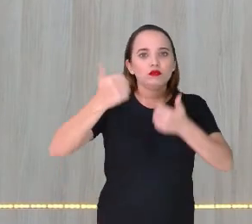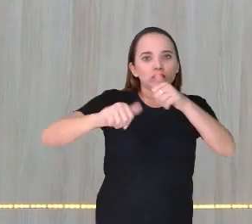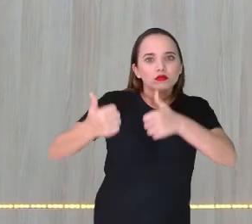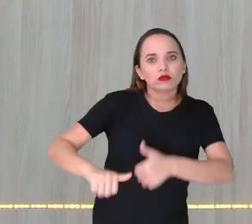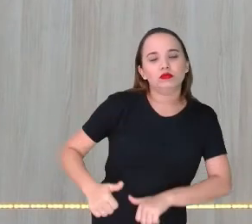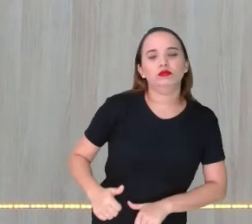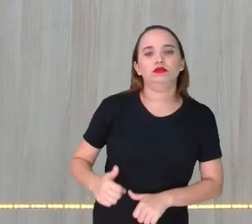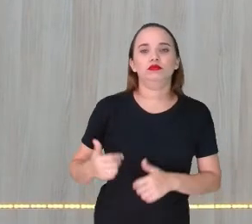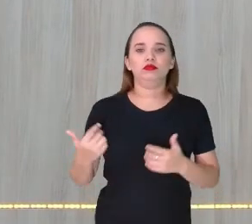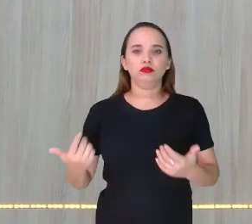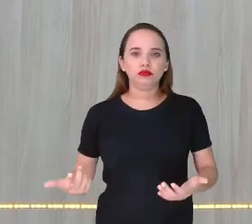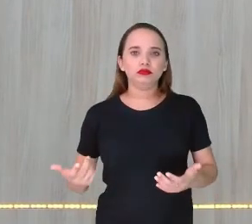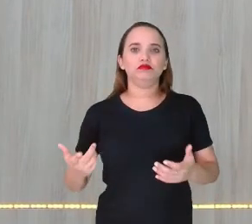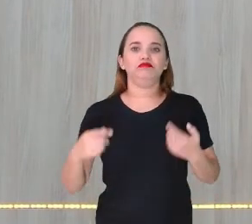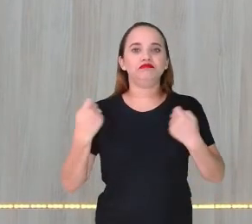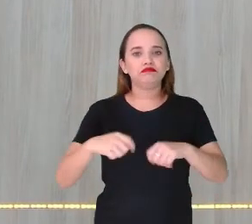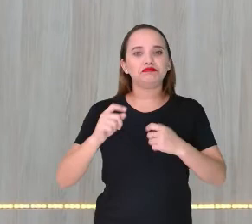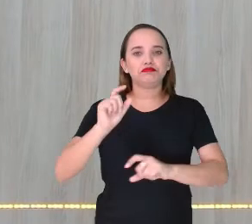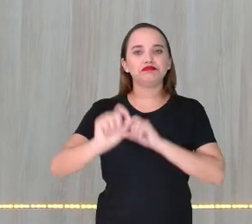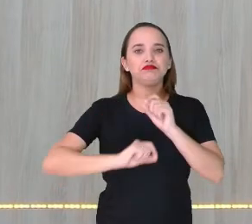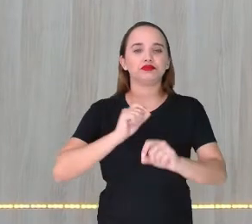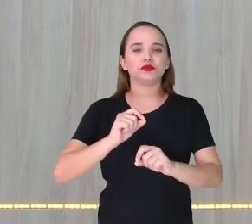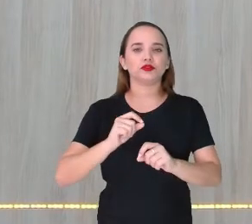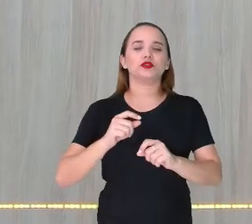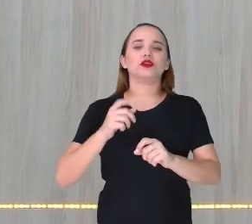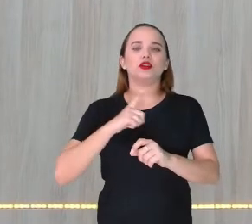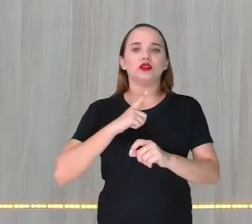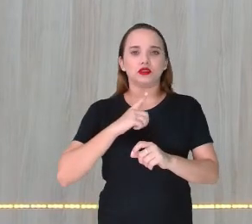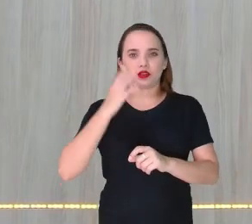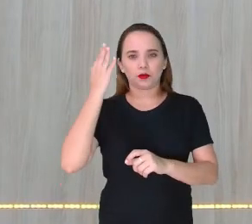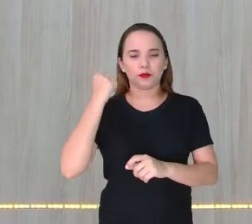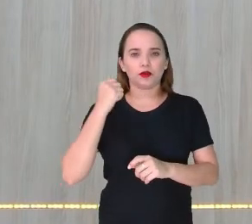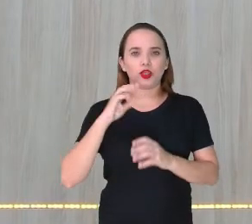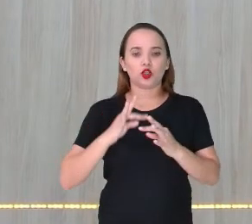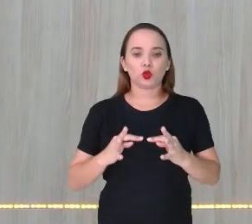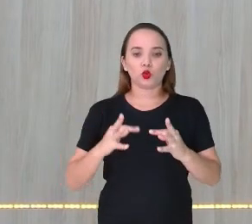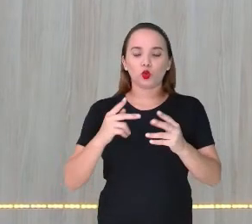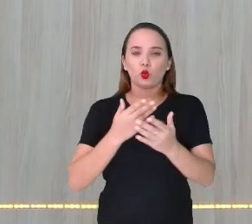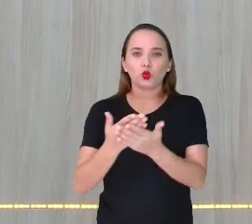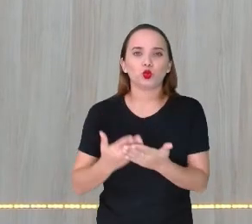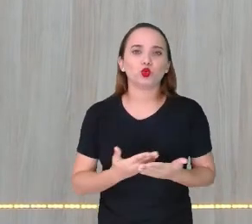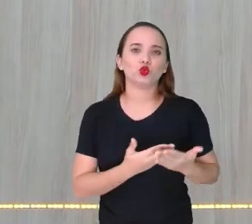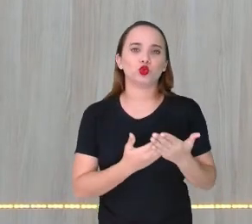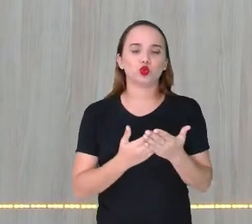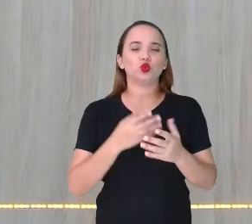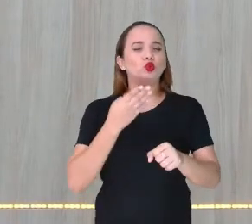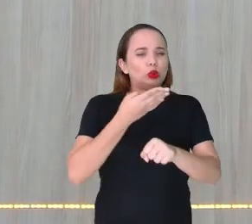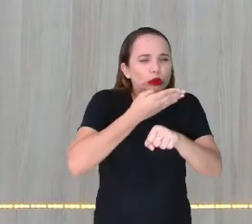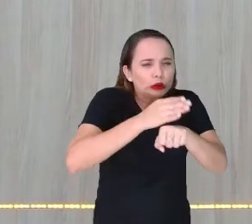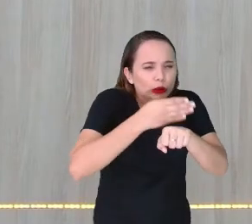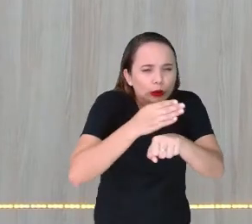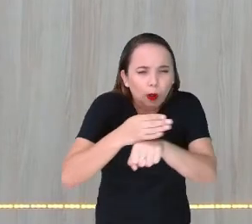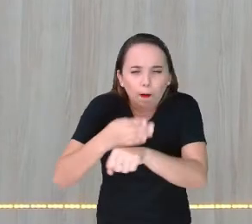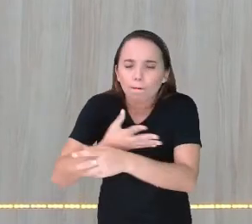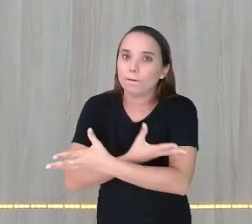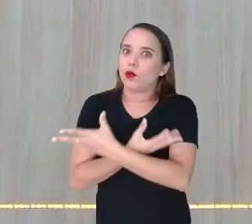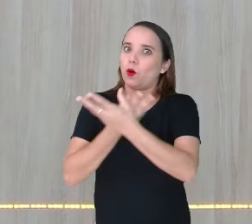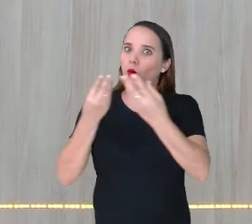do movimento, a gente precisou fazer todo um trabalho pré, né, a gente fez muitos ensaios, a gente